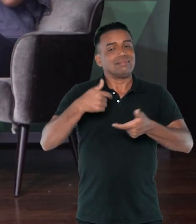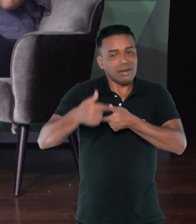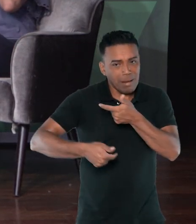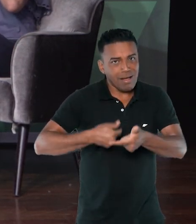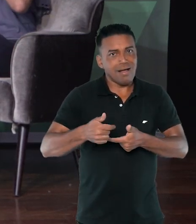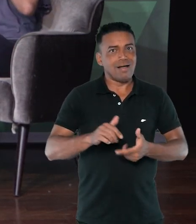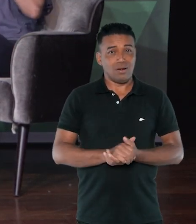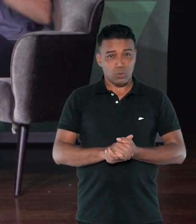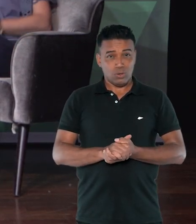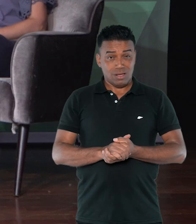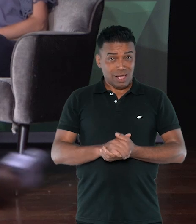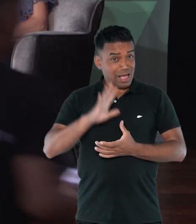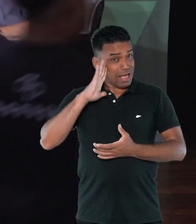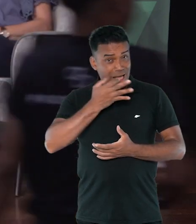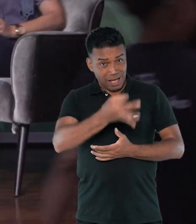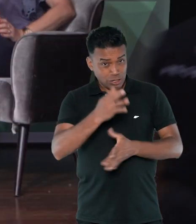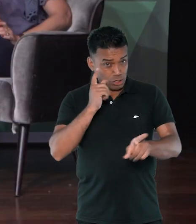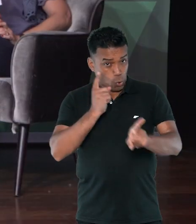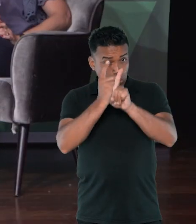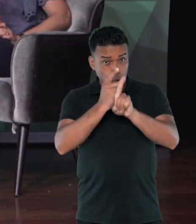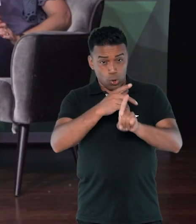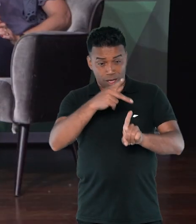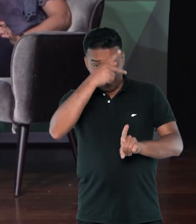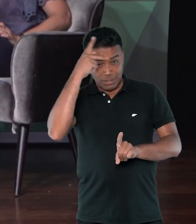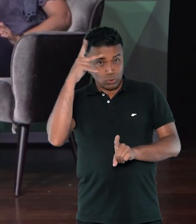Alguém mais? Ali atrás.